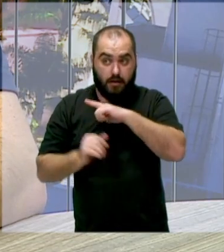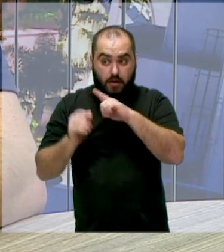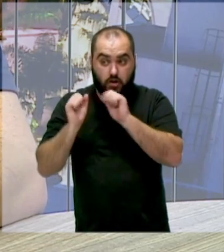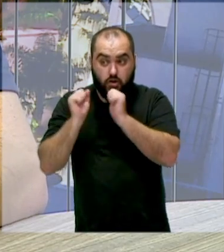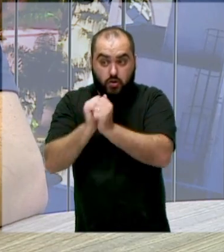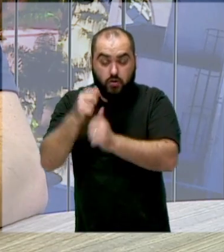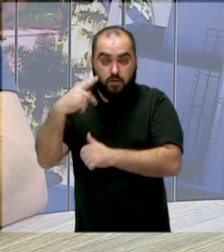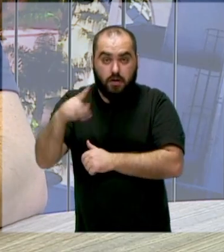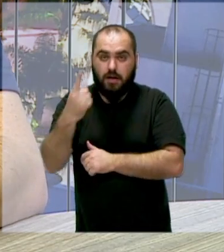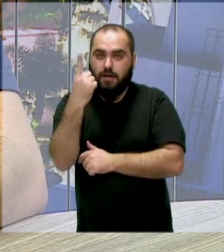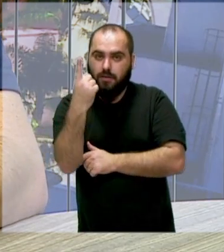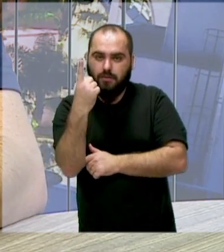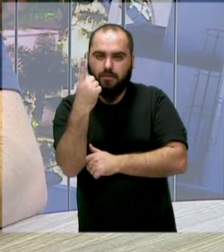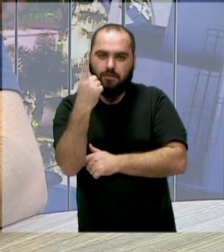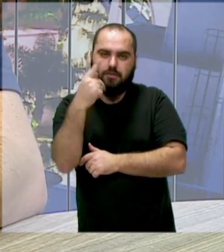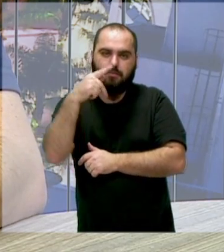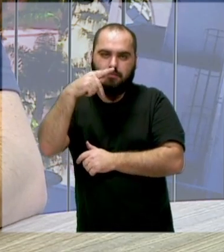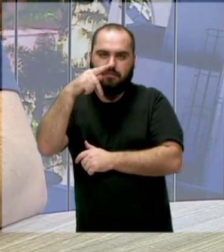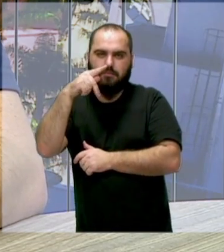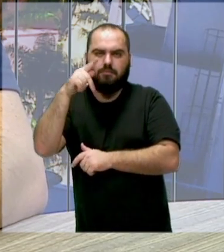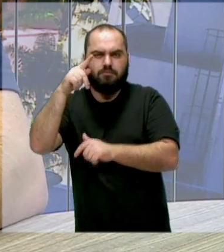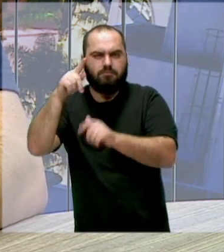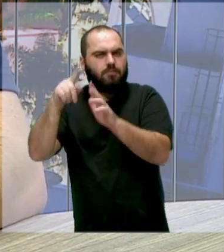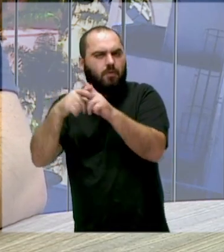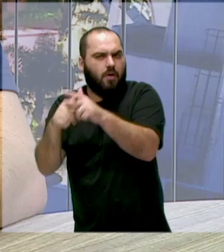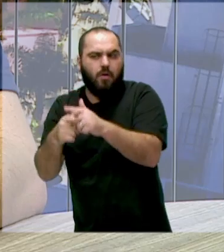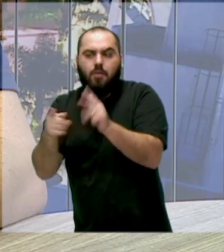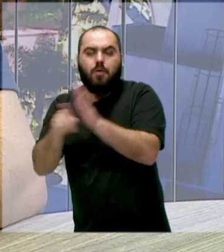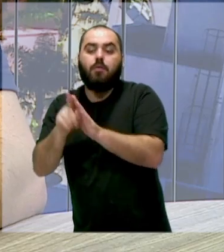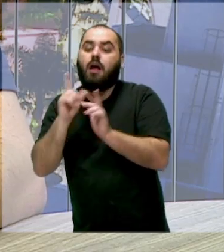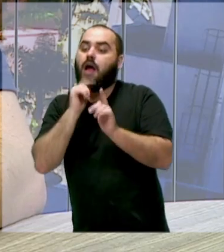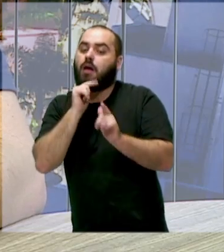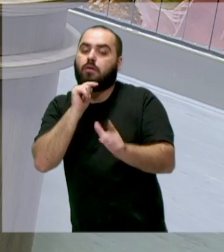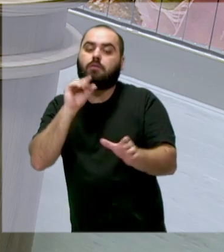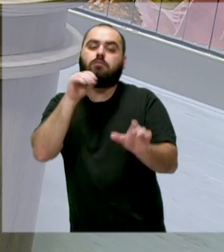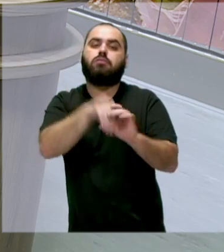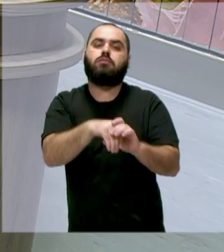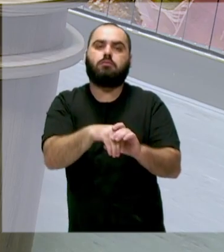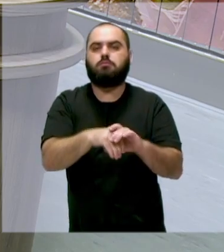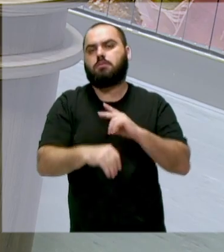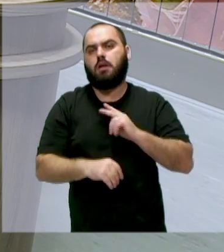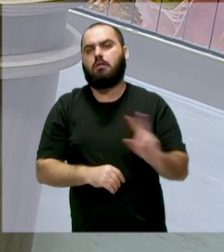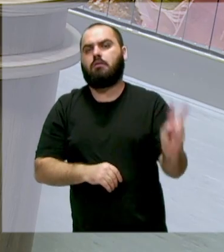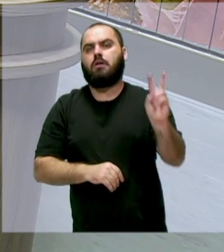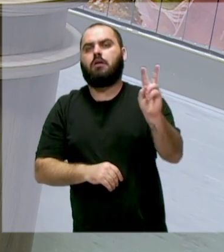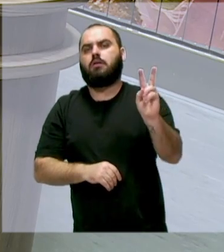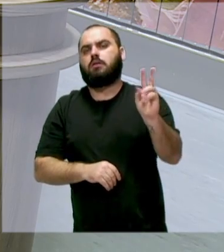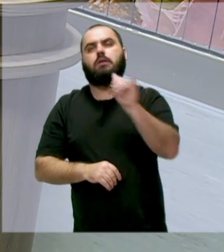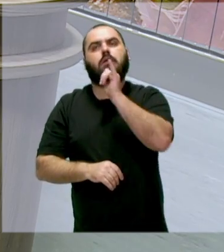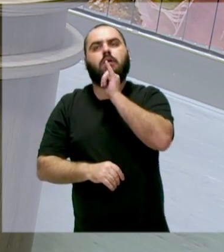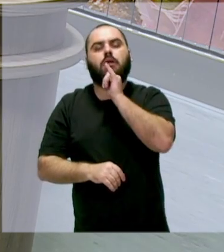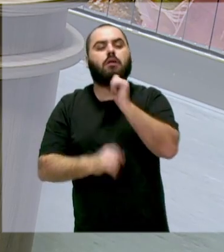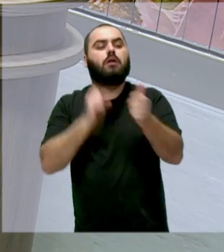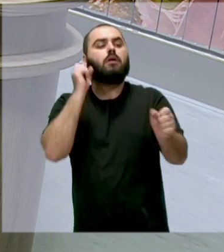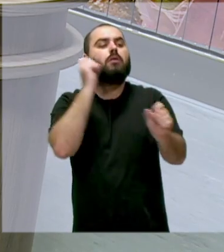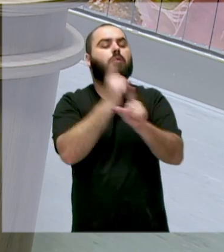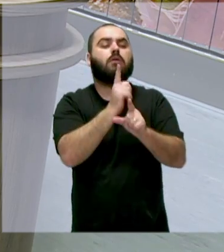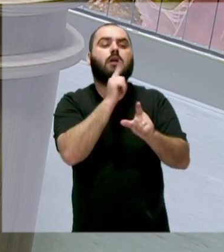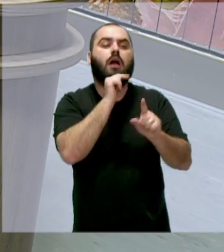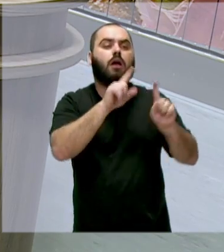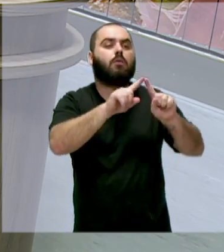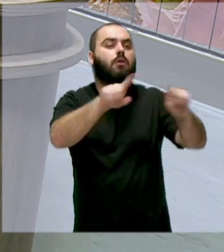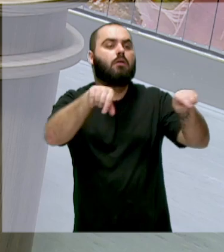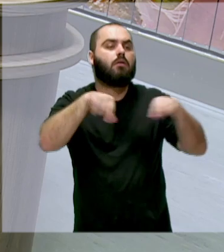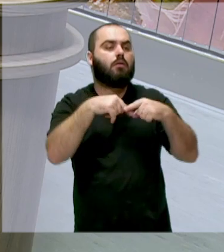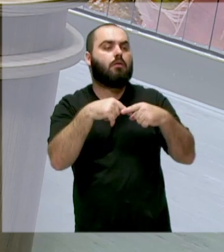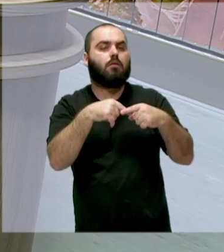eles um produto que é para colocar em água parada. Tem uma validade de 2 meses, por exemplo, encontra uma piscina lá. Não vai conseguir retirar aquela